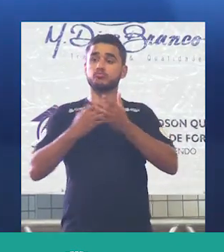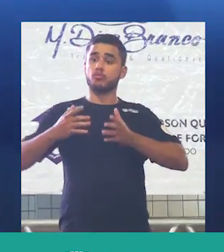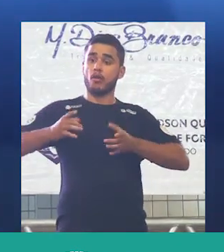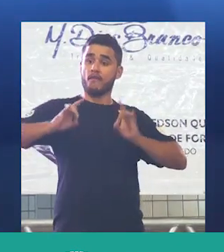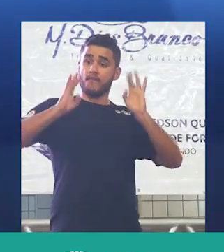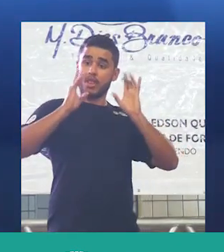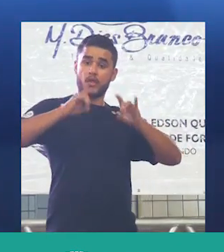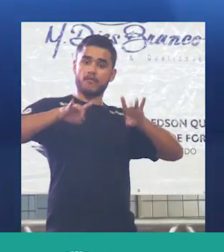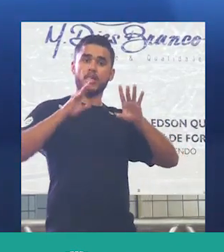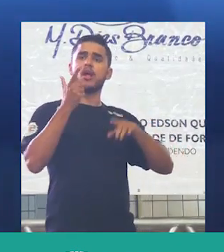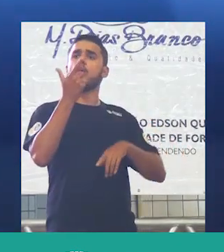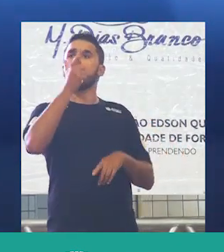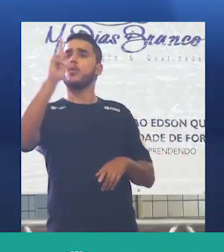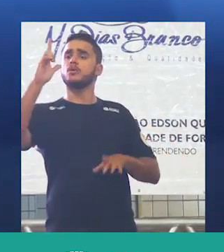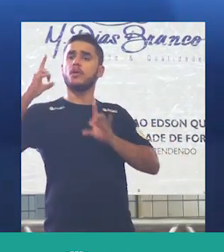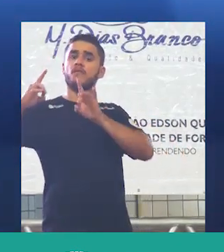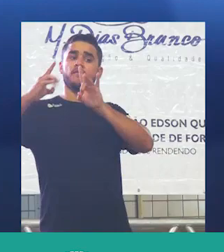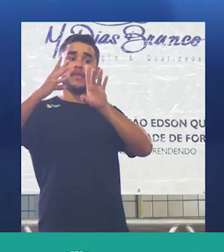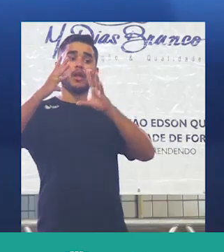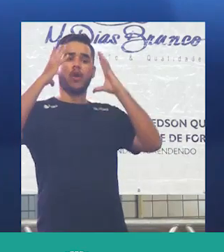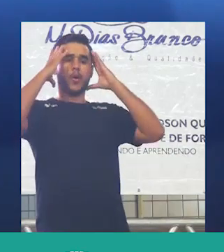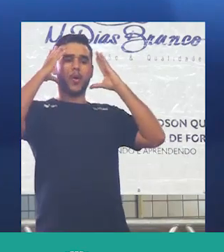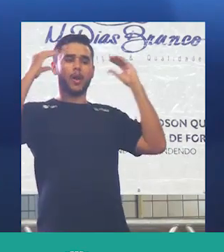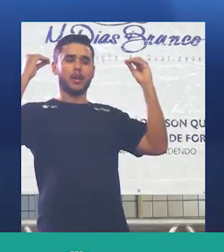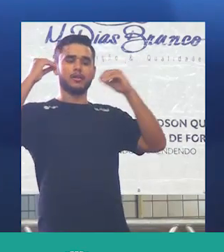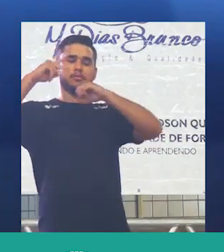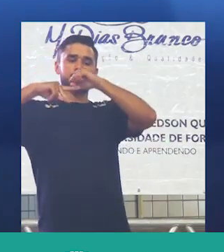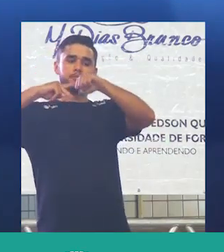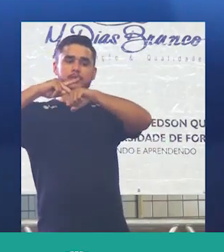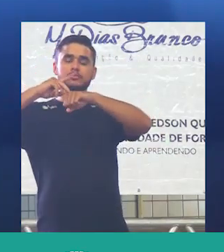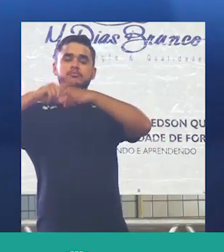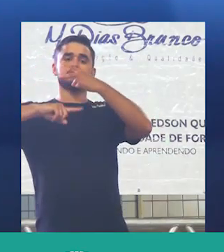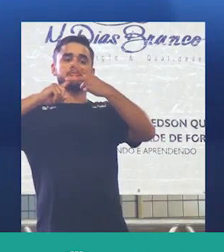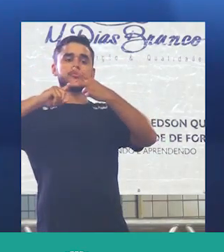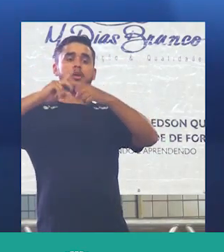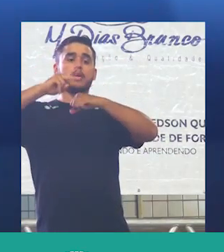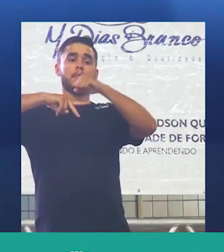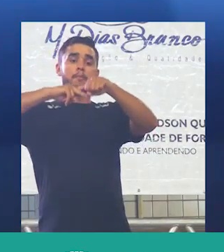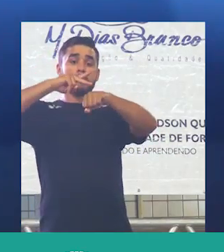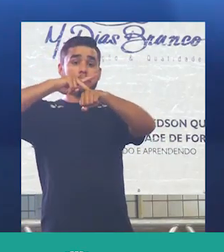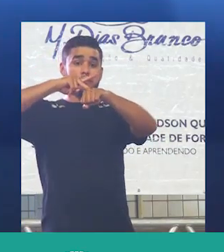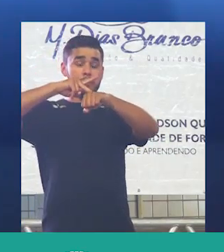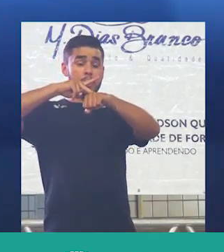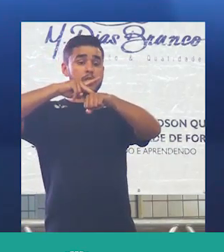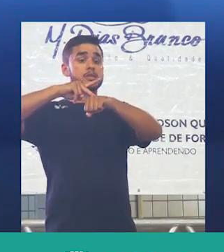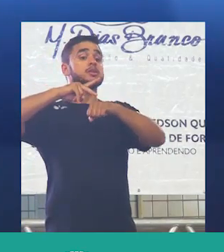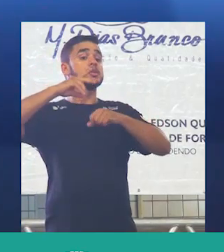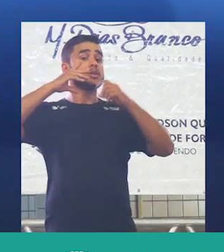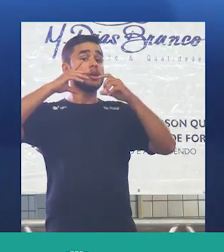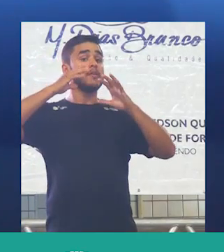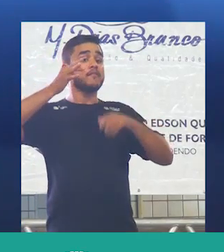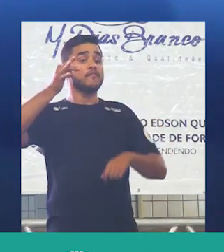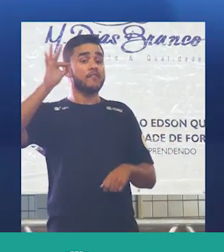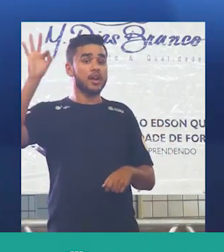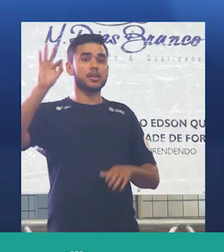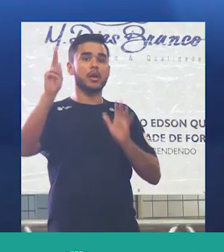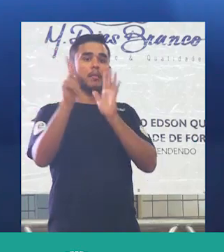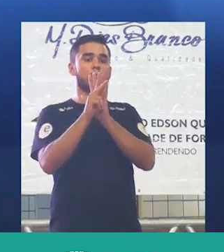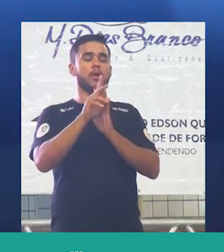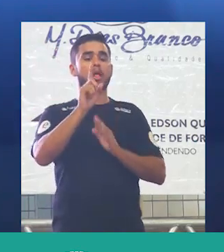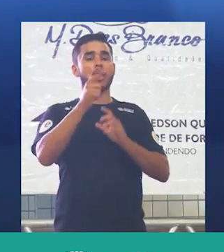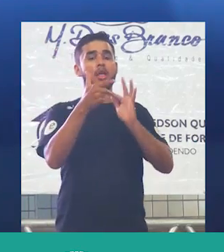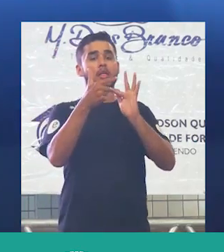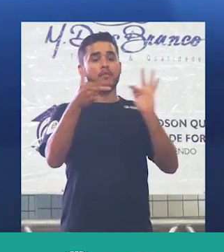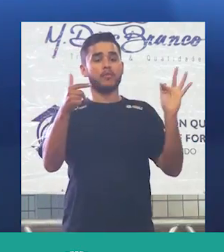concorrer com o açúcar que os holandeses e franceses começaram a extrair da beterraba. O